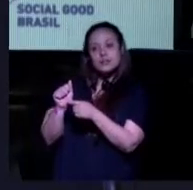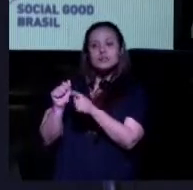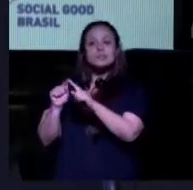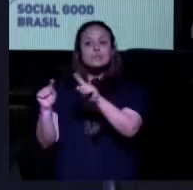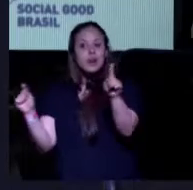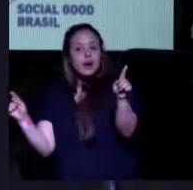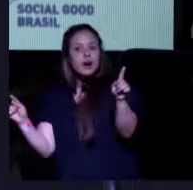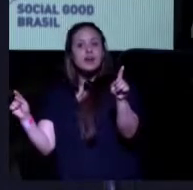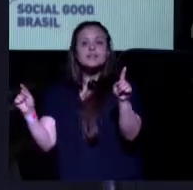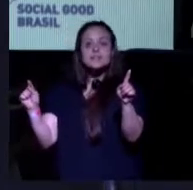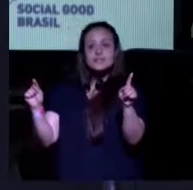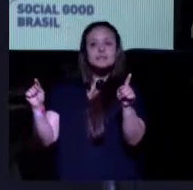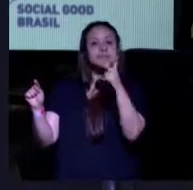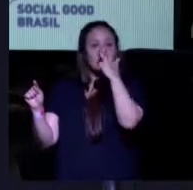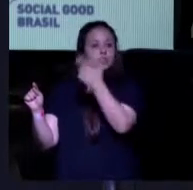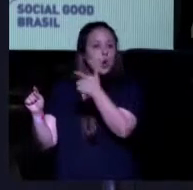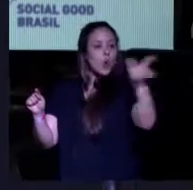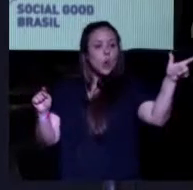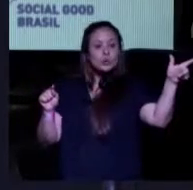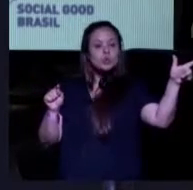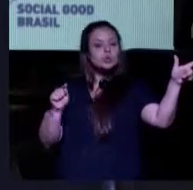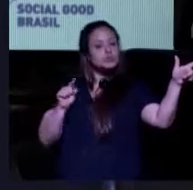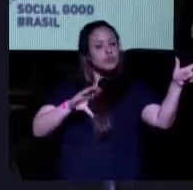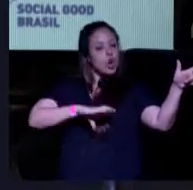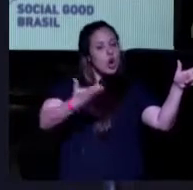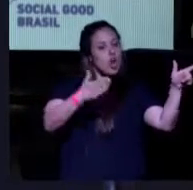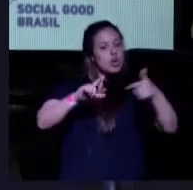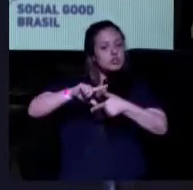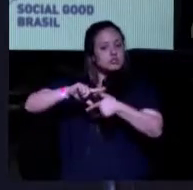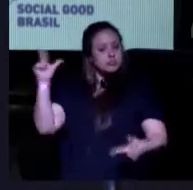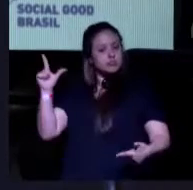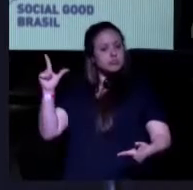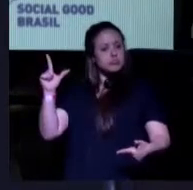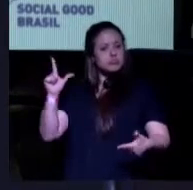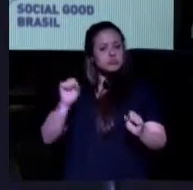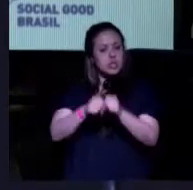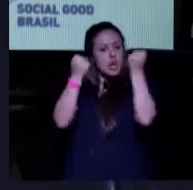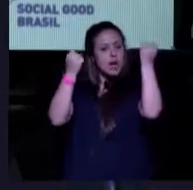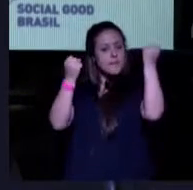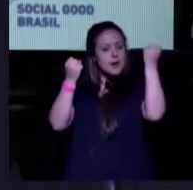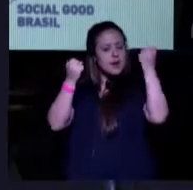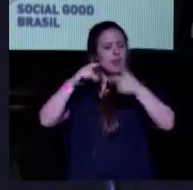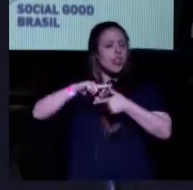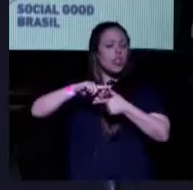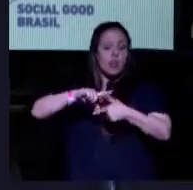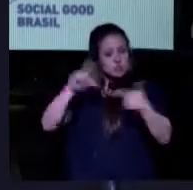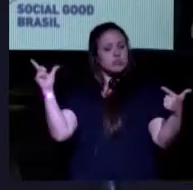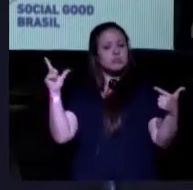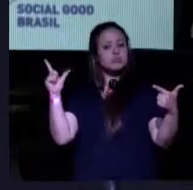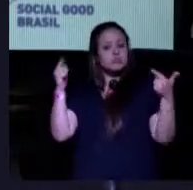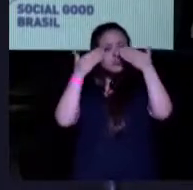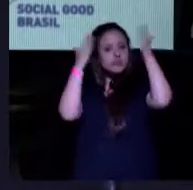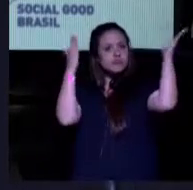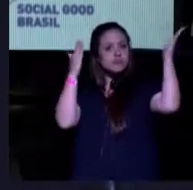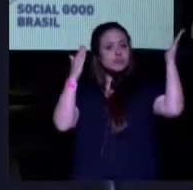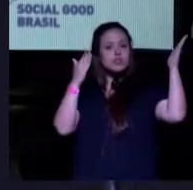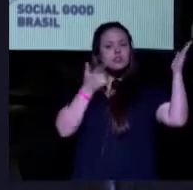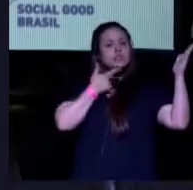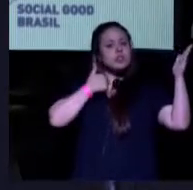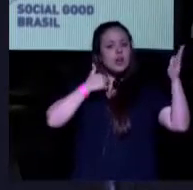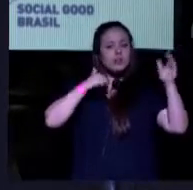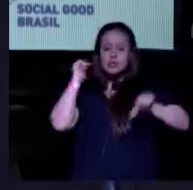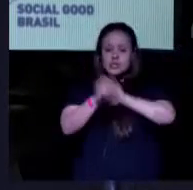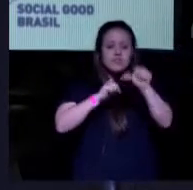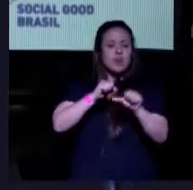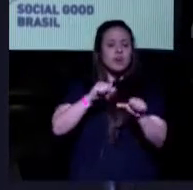que tem pessoas muito corajosas no campo fazendo e dispostos a transformar a realidade em que eles têm é muito inovador